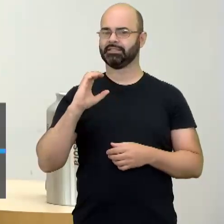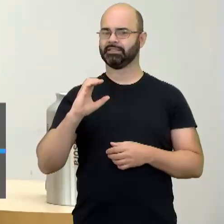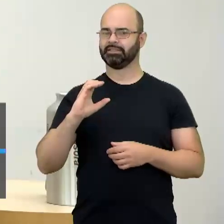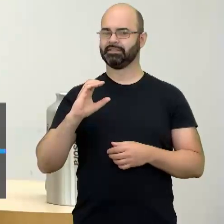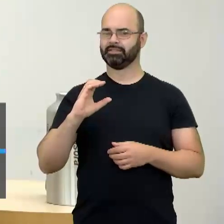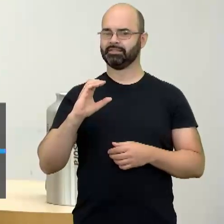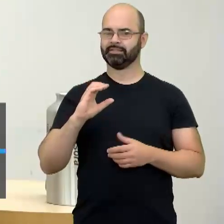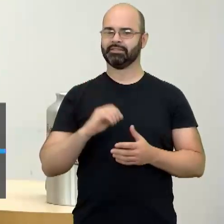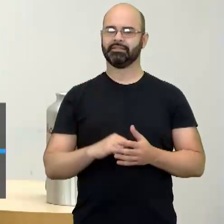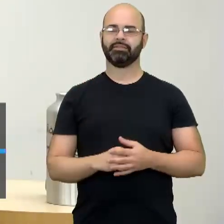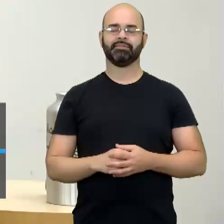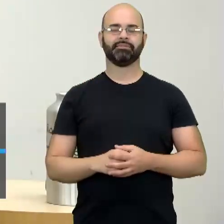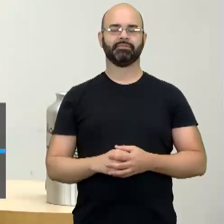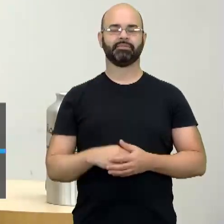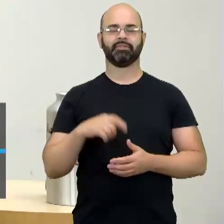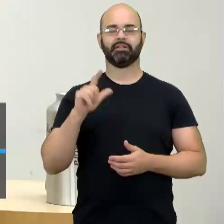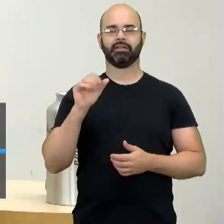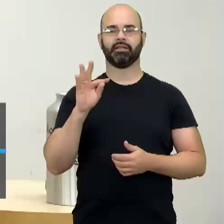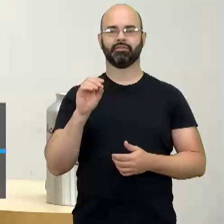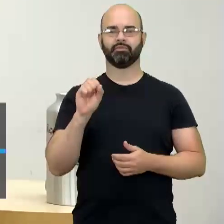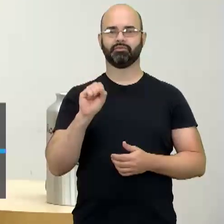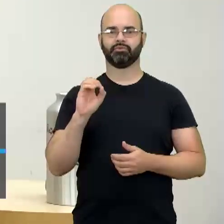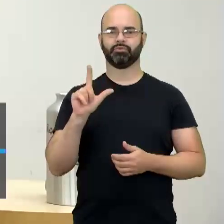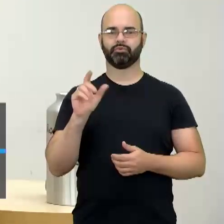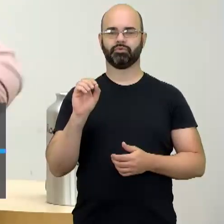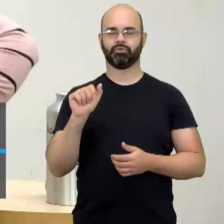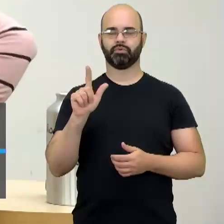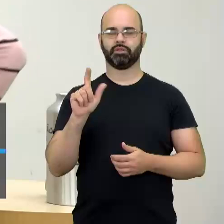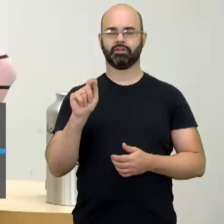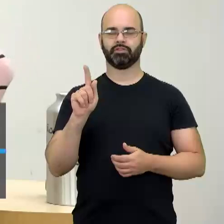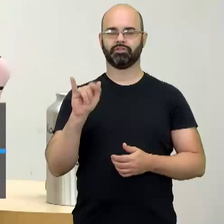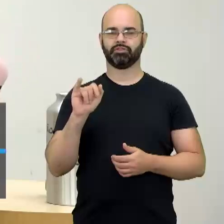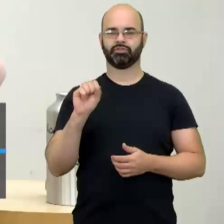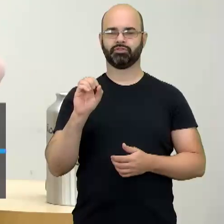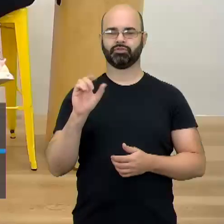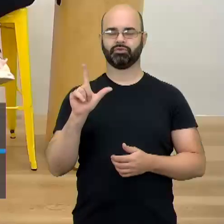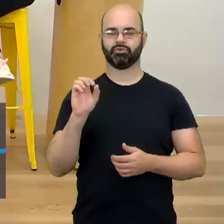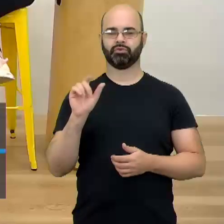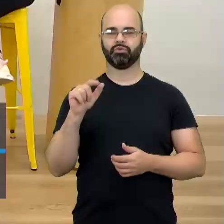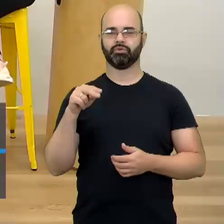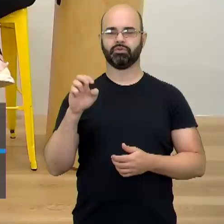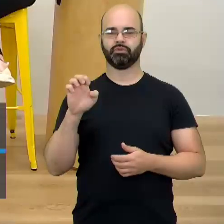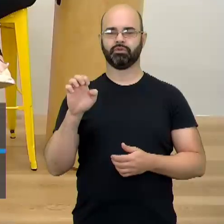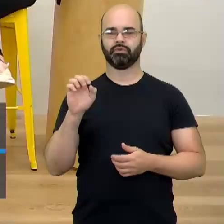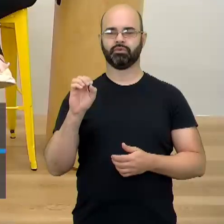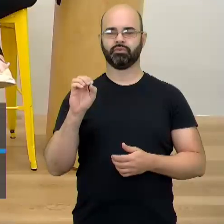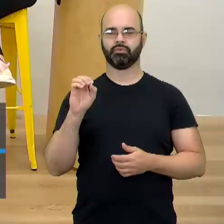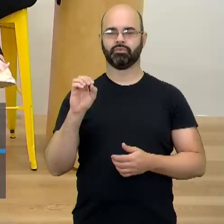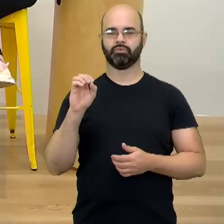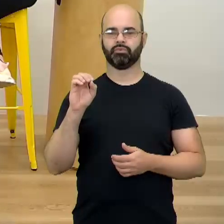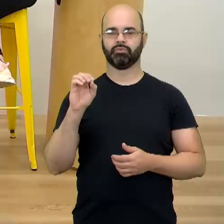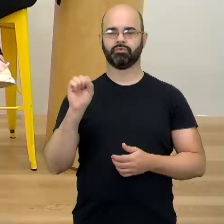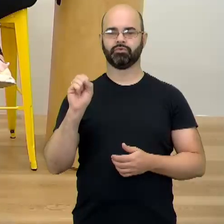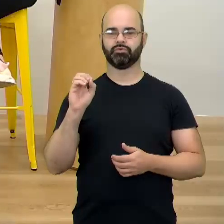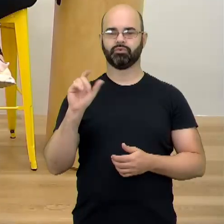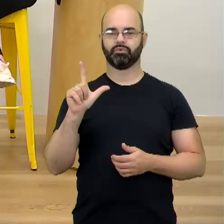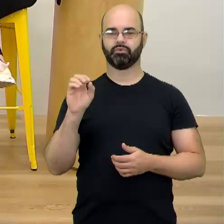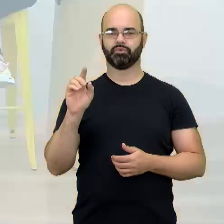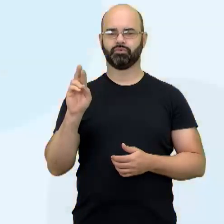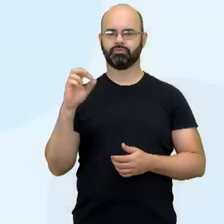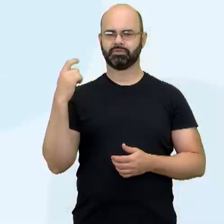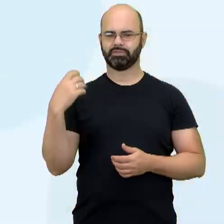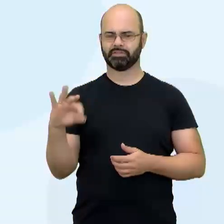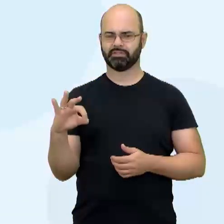C. Latosolo, argissolo e neossolo. Tá certo? Vamos ver aí? Vai lá, Jojo, dá um clique aí. Vamos ver